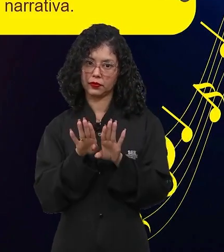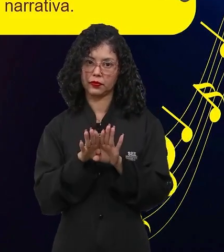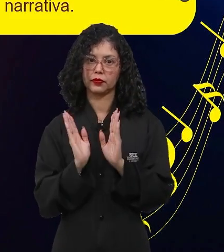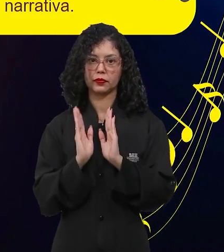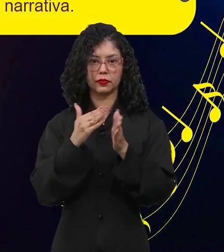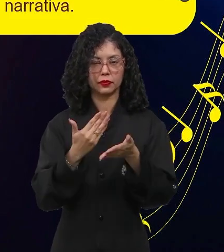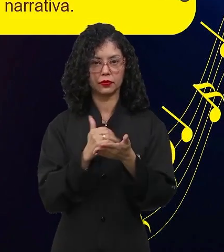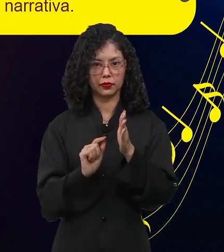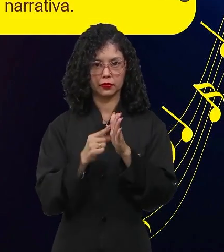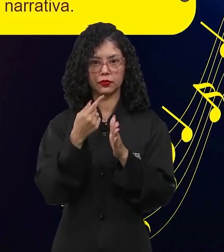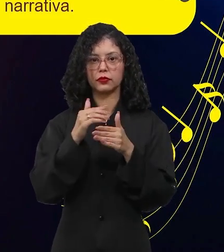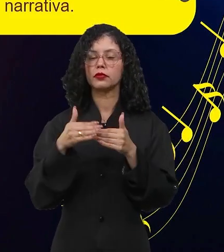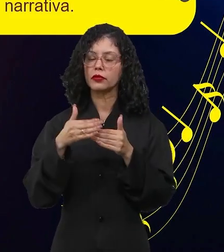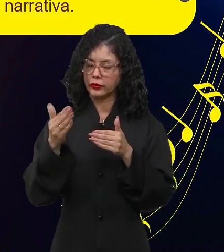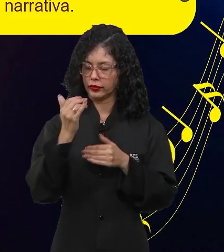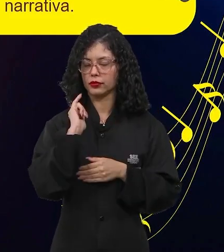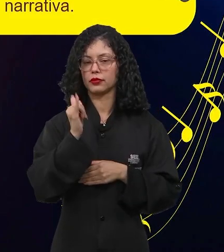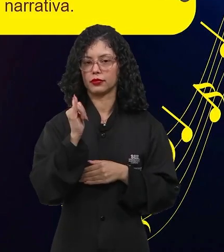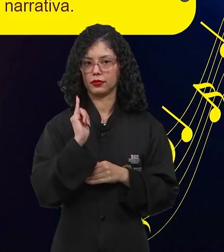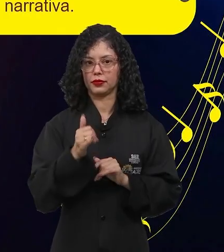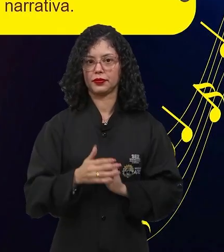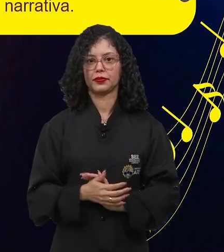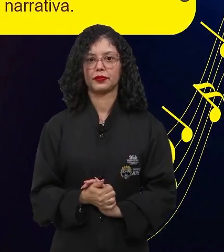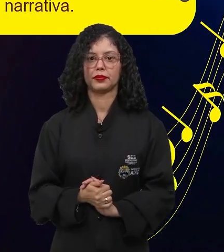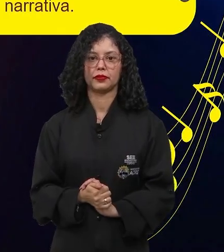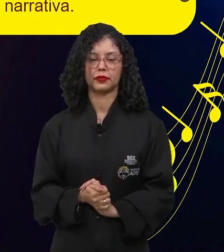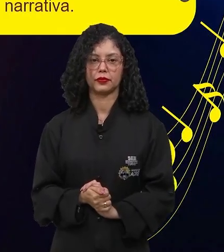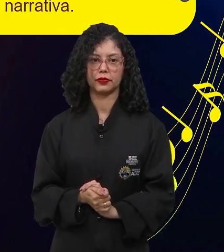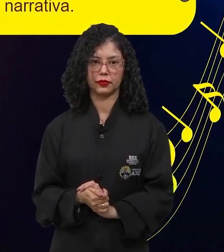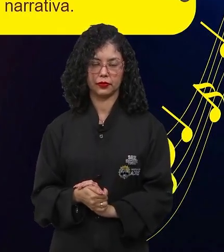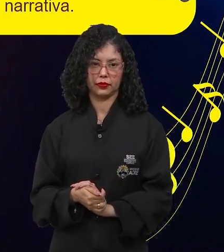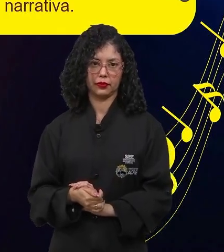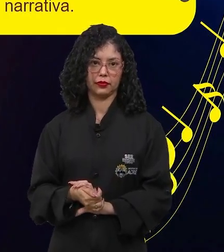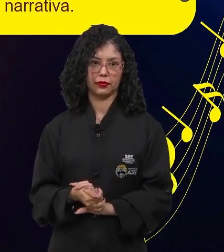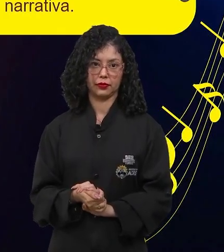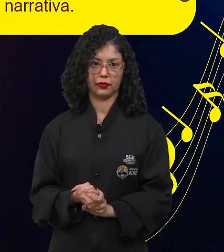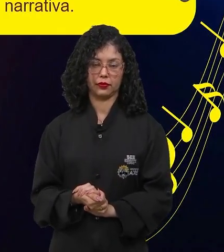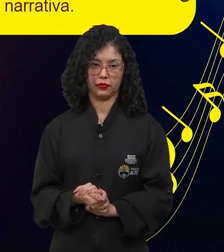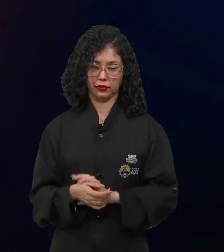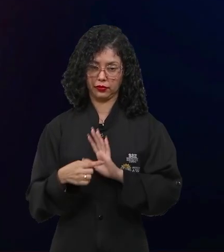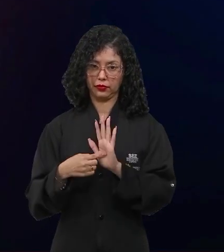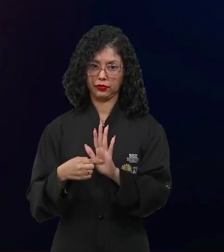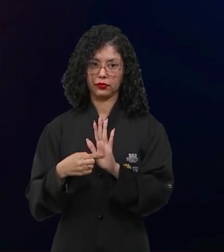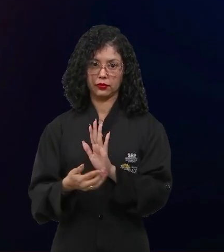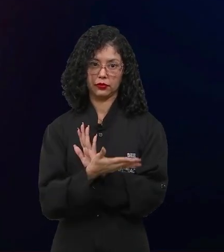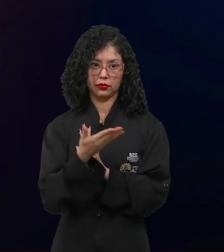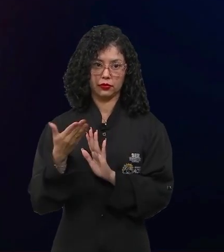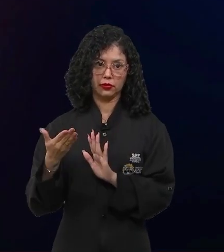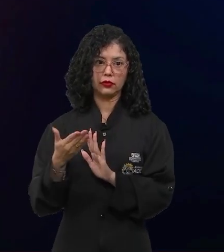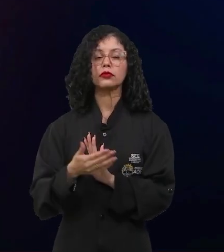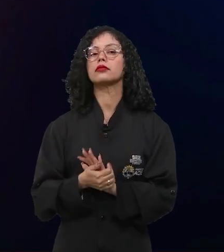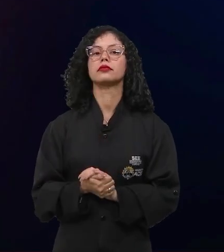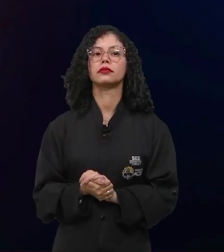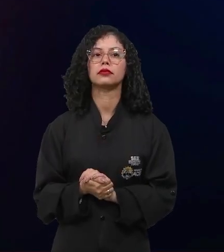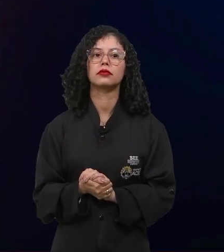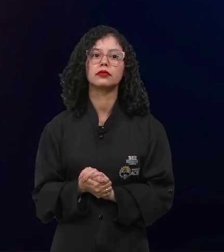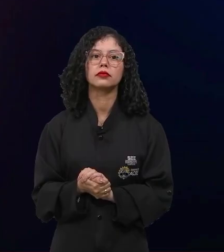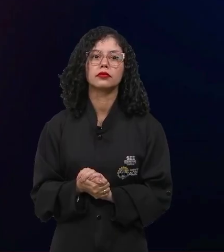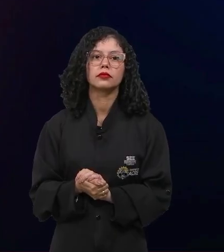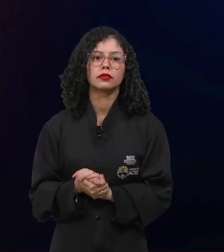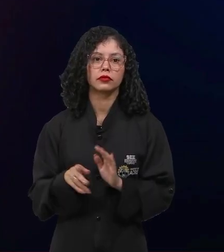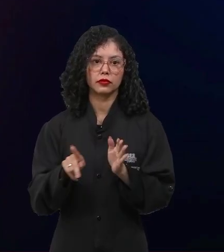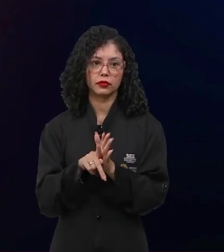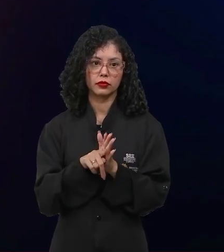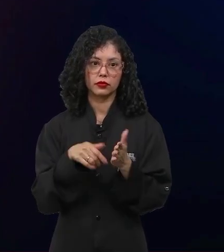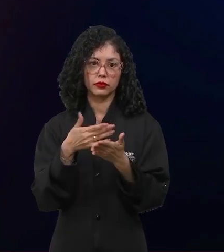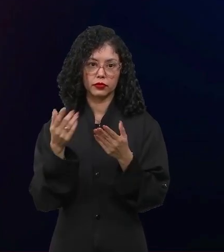como objetivo principal avançar a narrativa. E eu vou mostrar a área e o recitativo